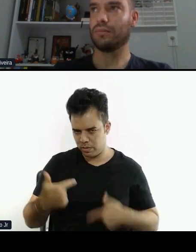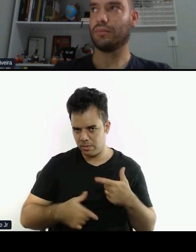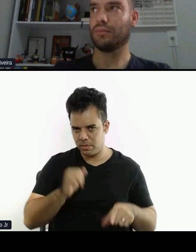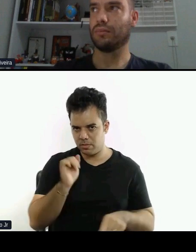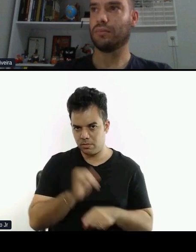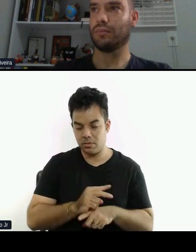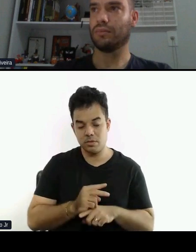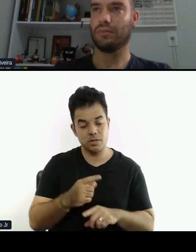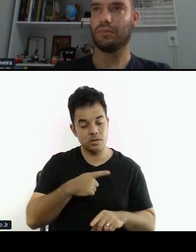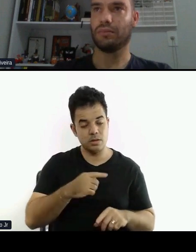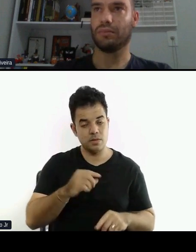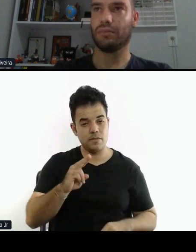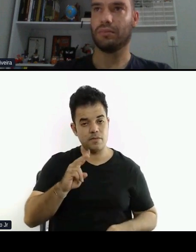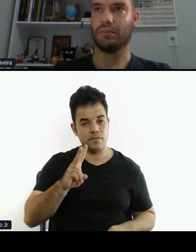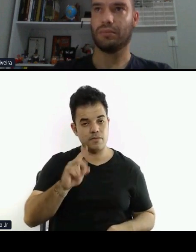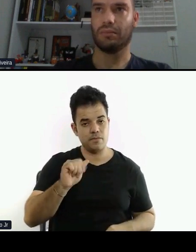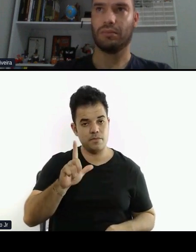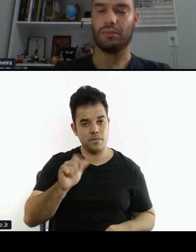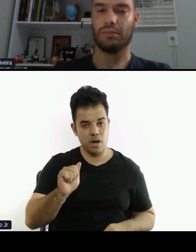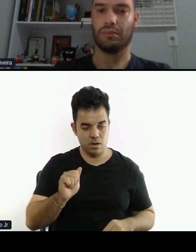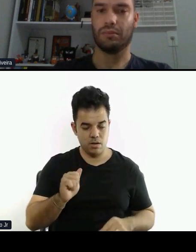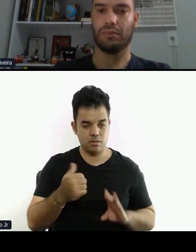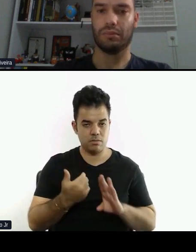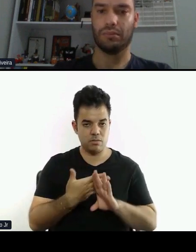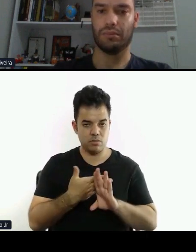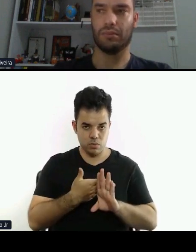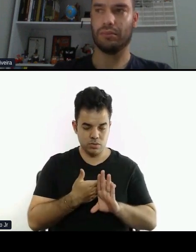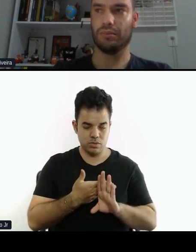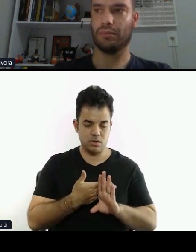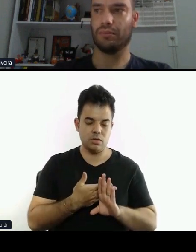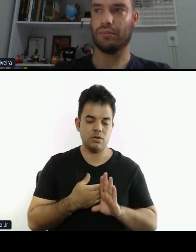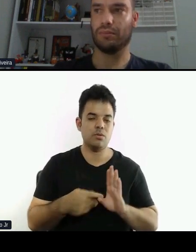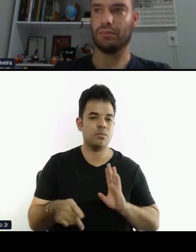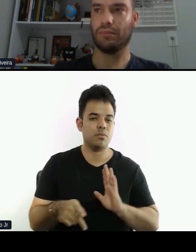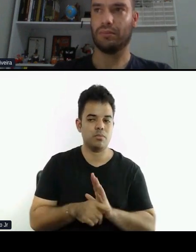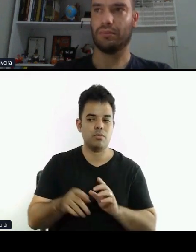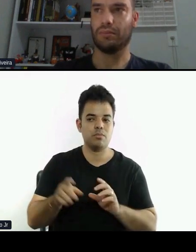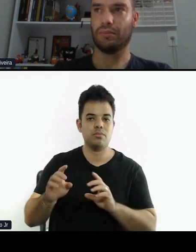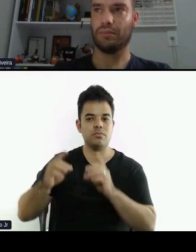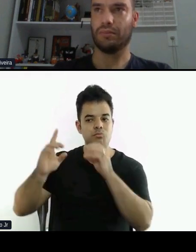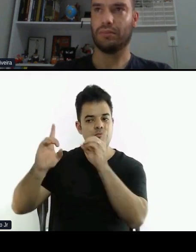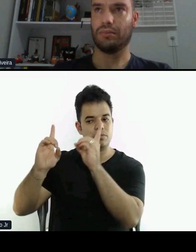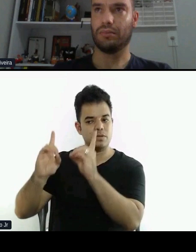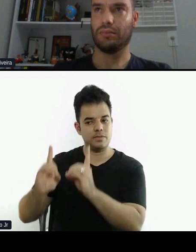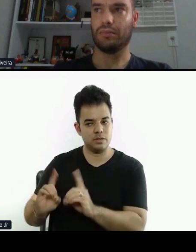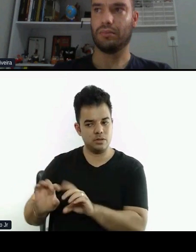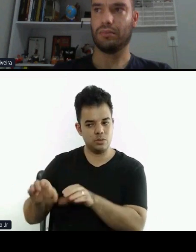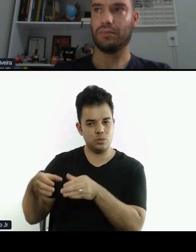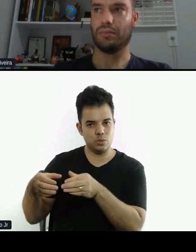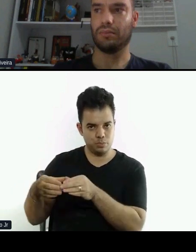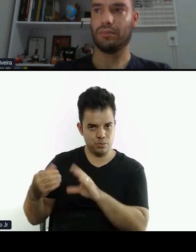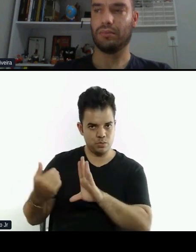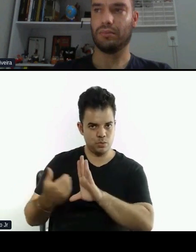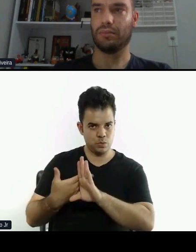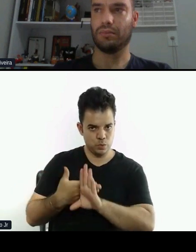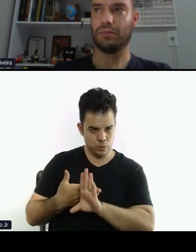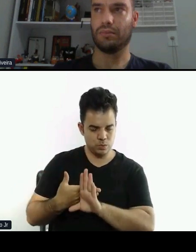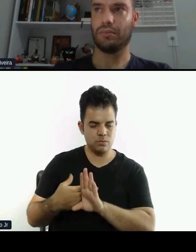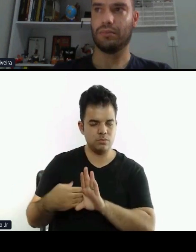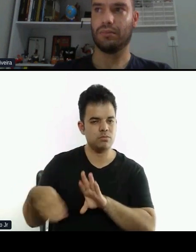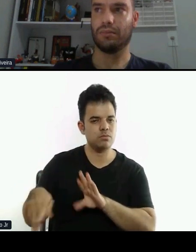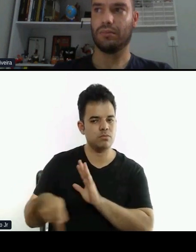vagas sejam destinadas à presença de pessoas com deficiência, seja que natureza for